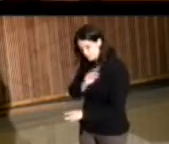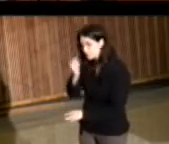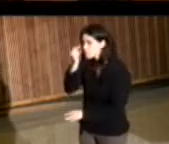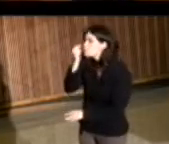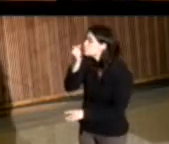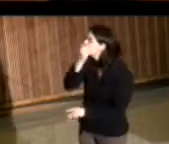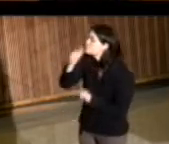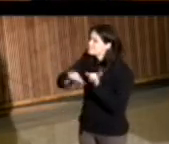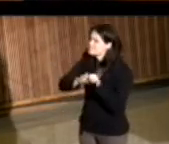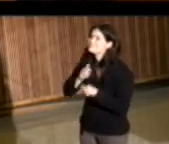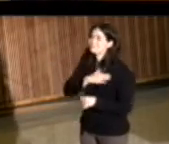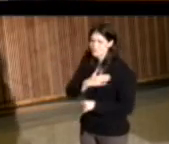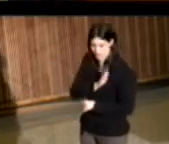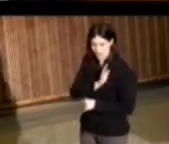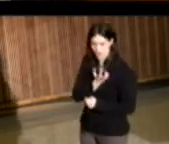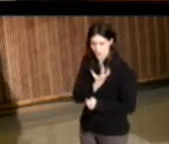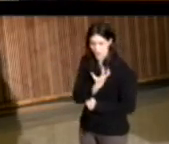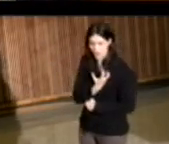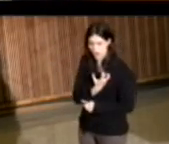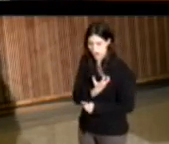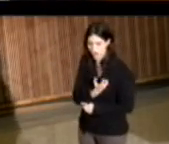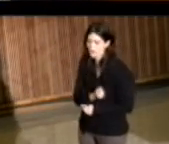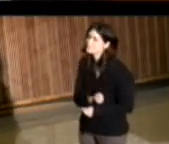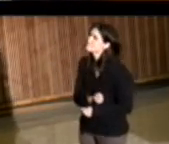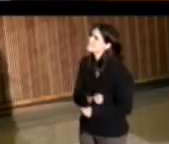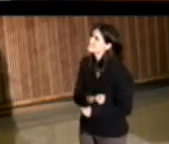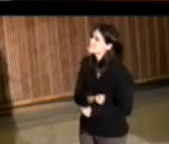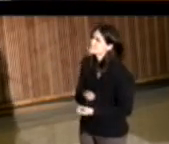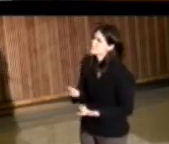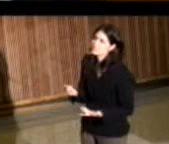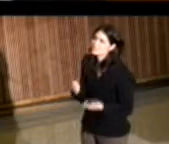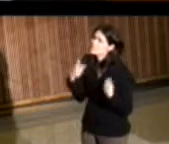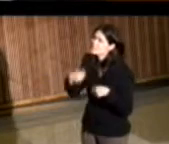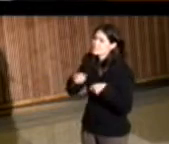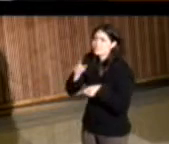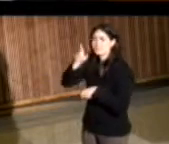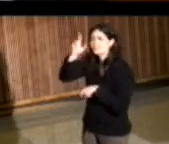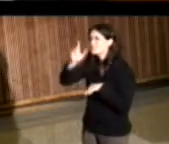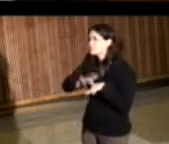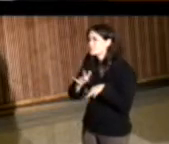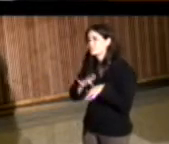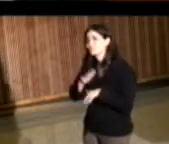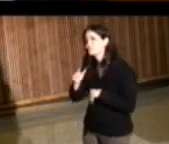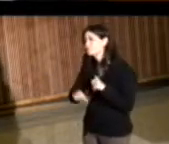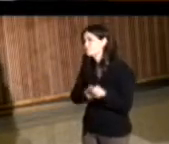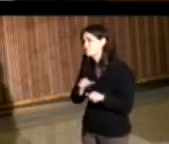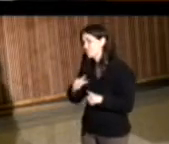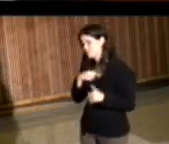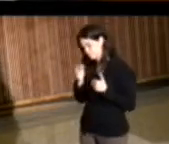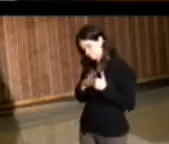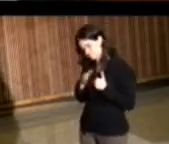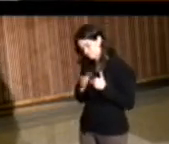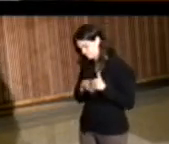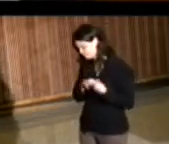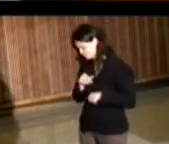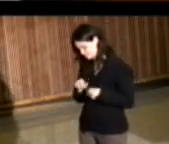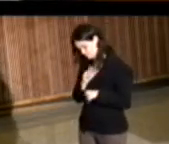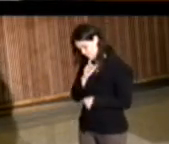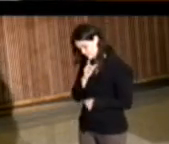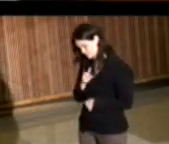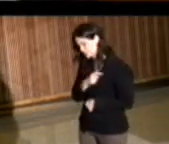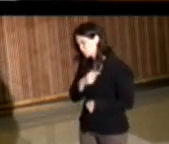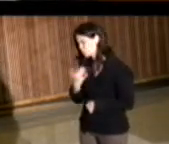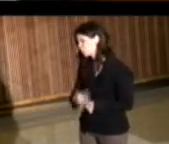está amargo. Se o Senhor não fizer alguma coisa nova aqui, eu não vou conseguir mudar o que está aqui dentro, está